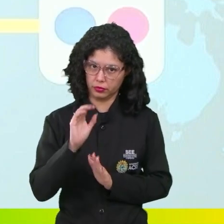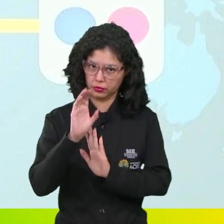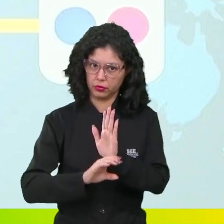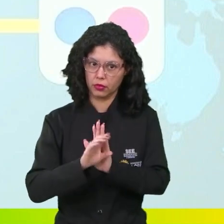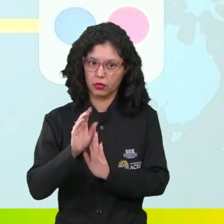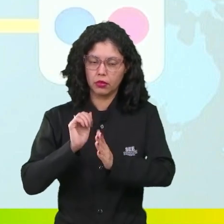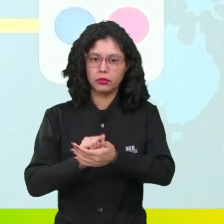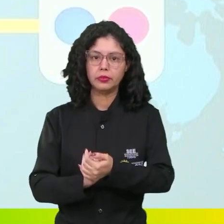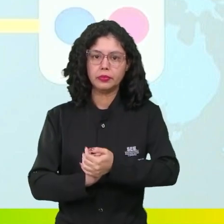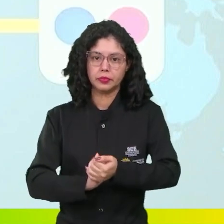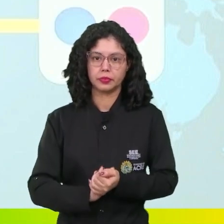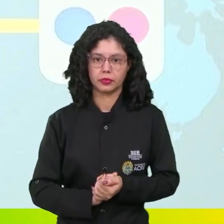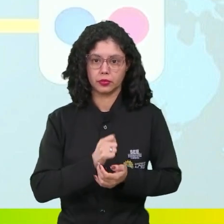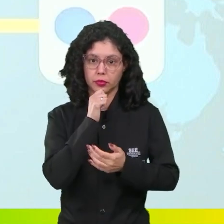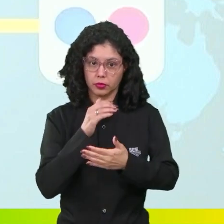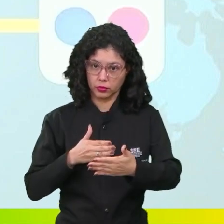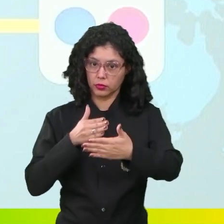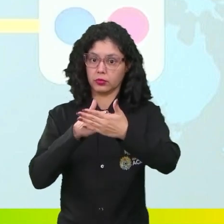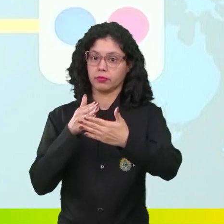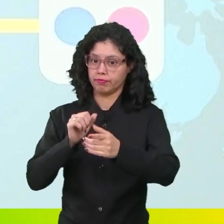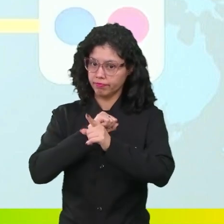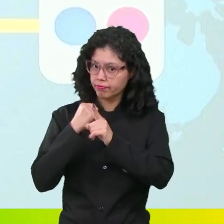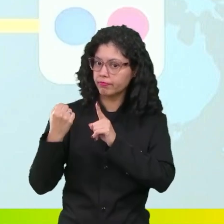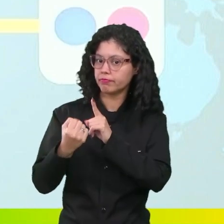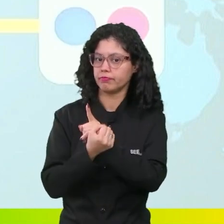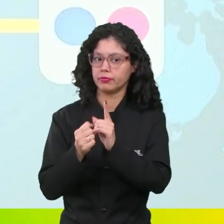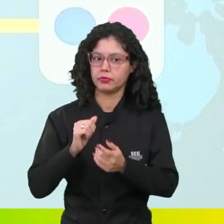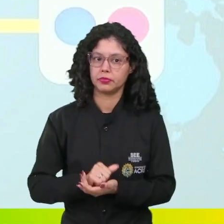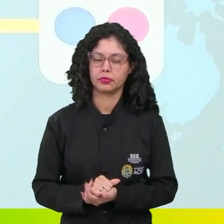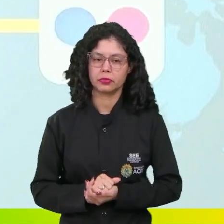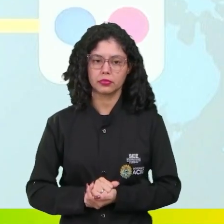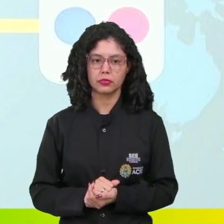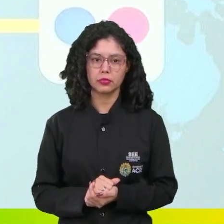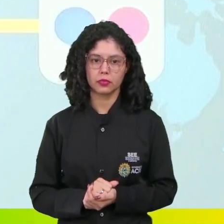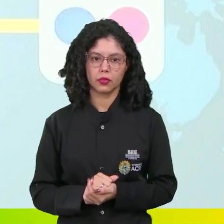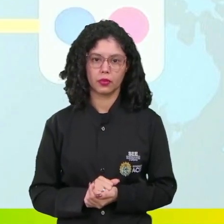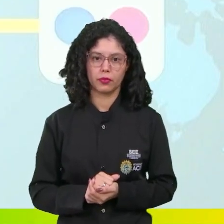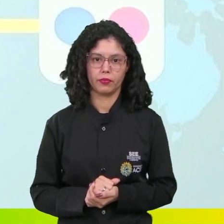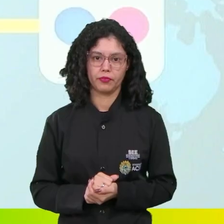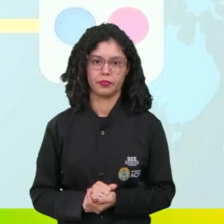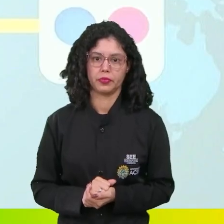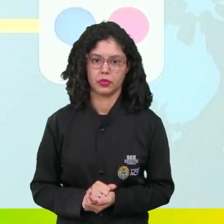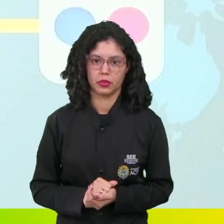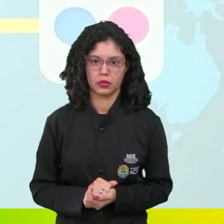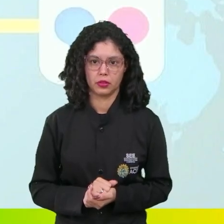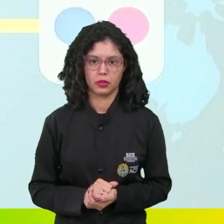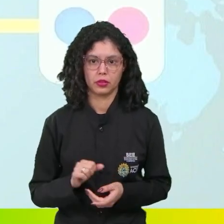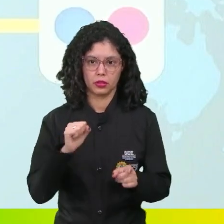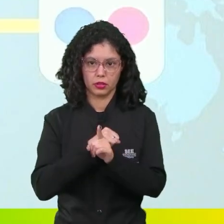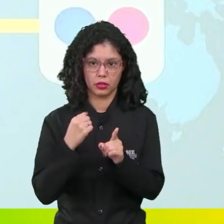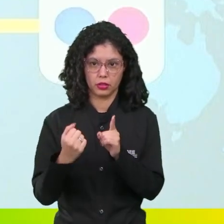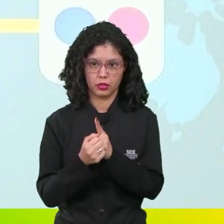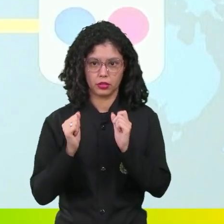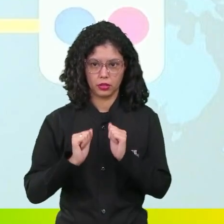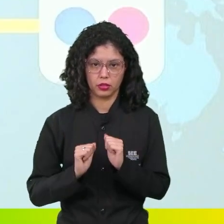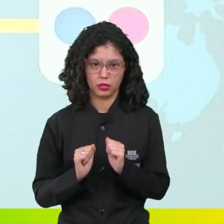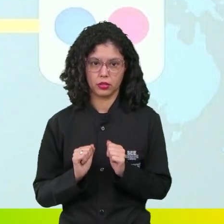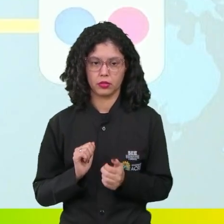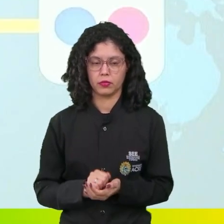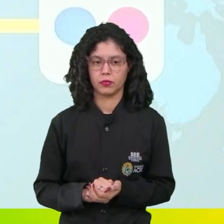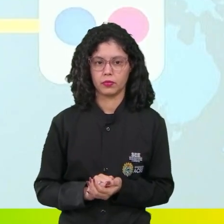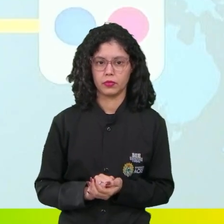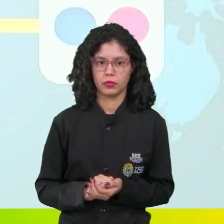ele é curado, ele tem impacto na sociedade. Esses impactos aí na sociedade, eles